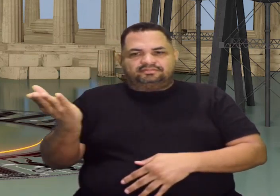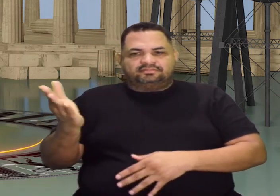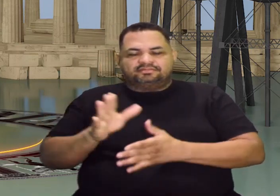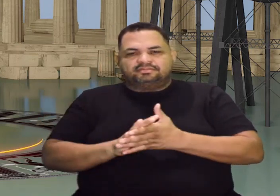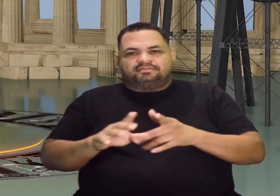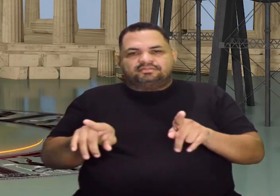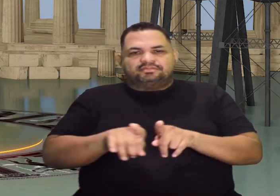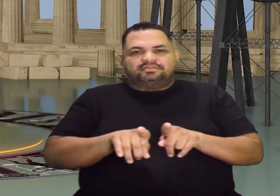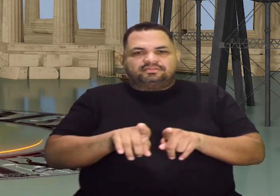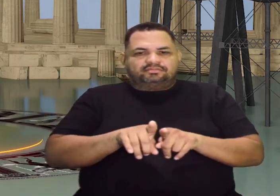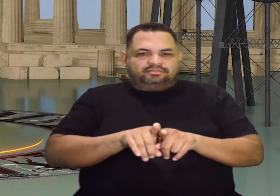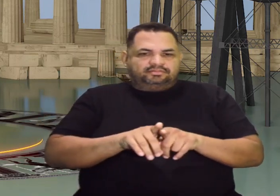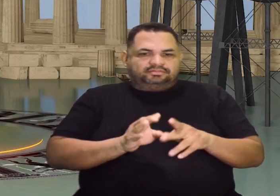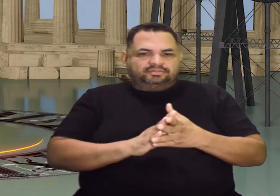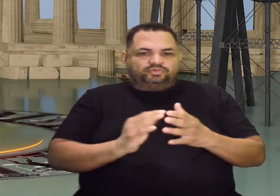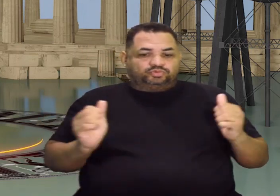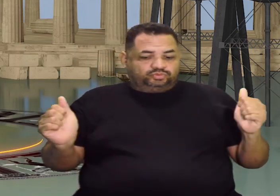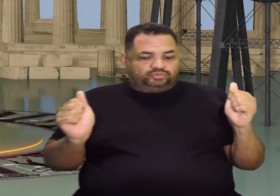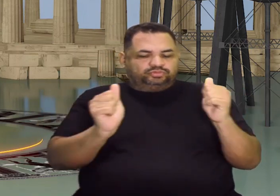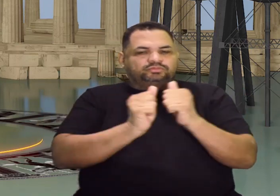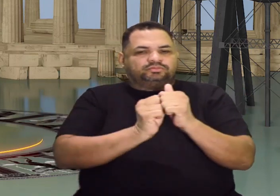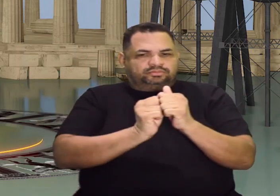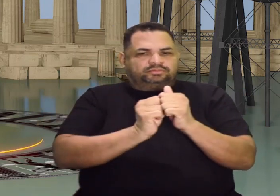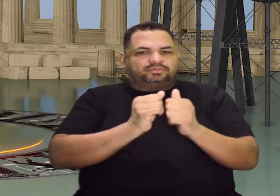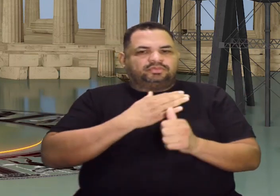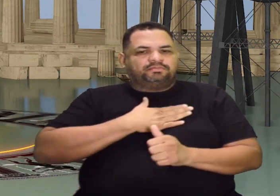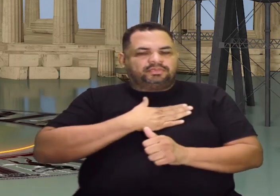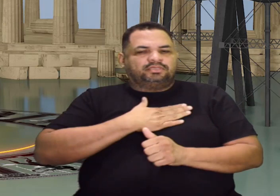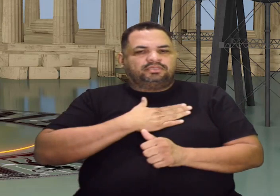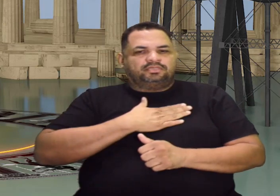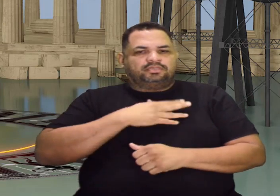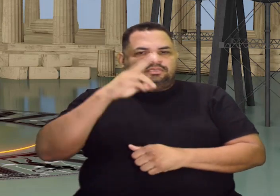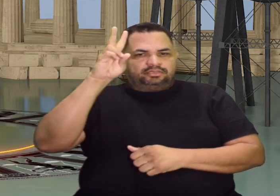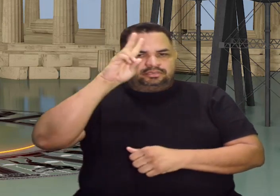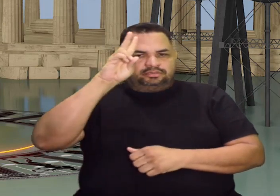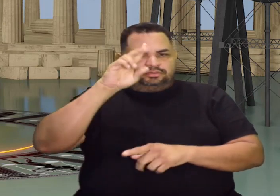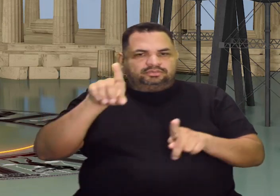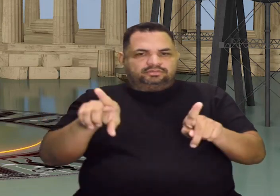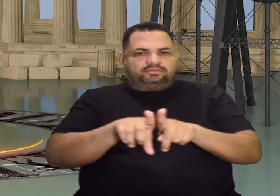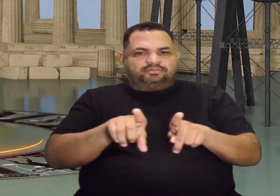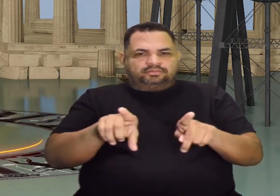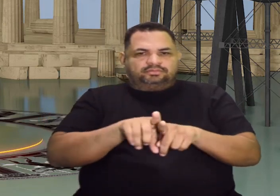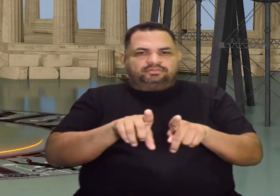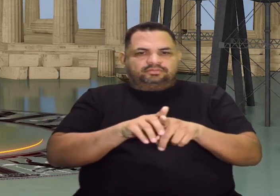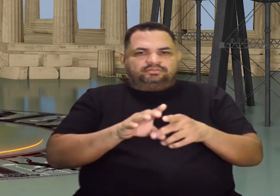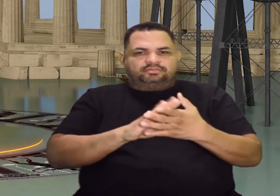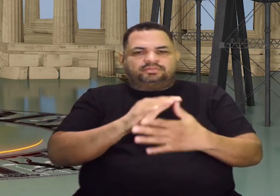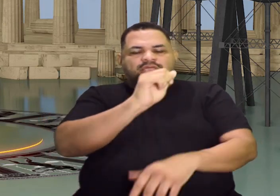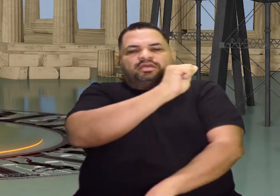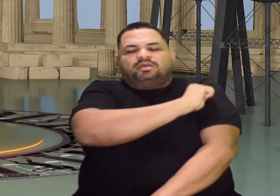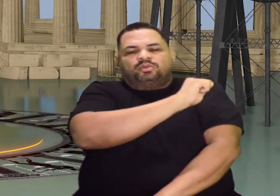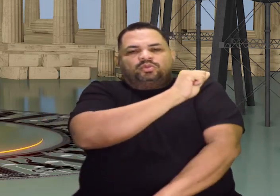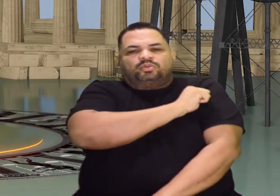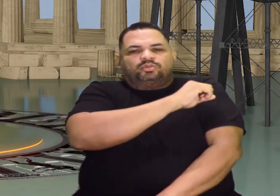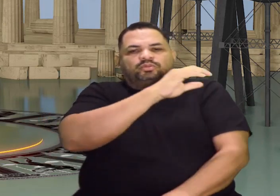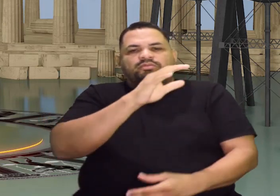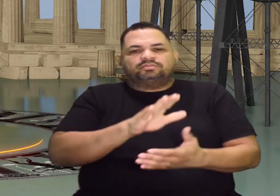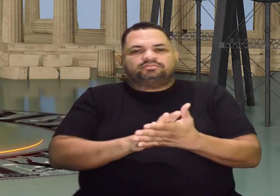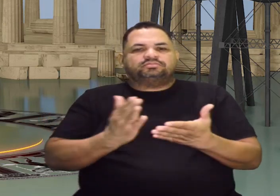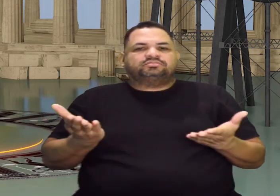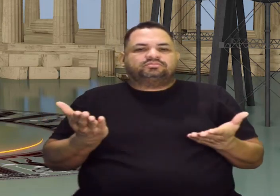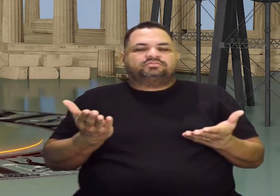parte da minha história. Aí, estudantes, professores presenciais aí das cidades do nosso estado de